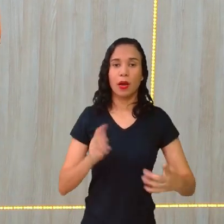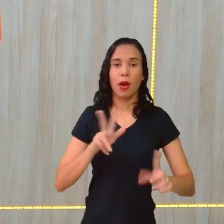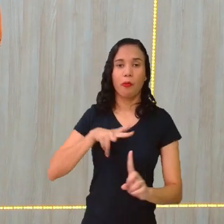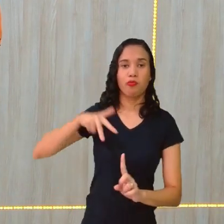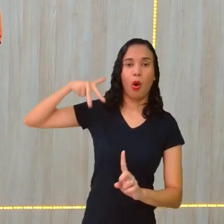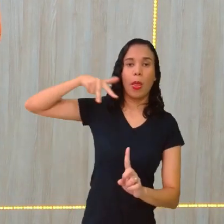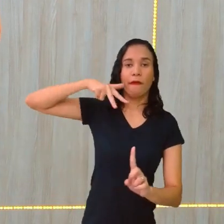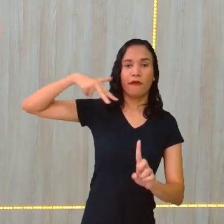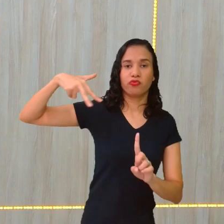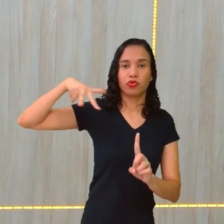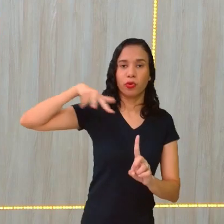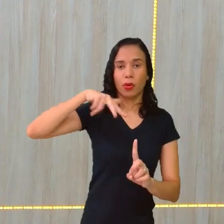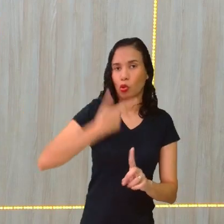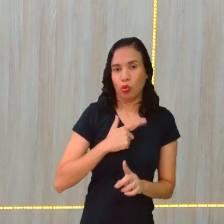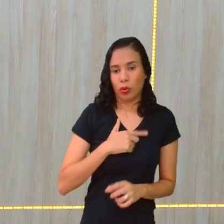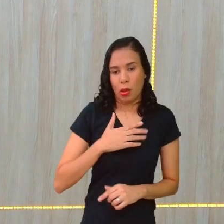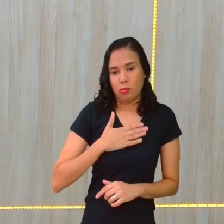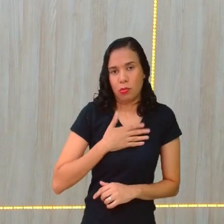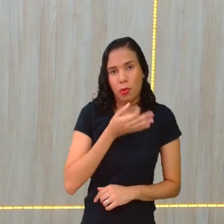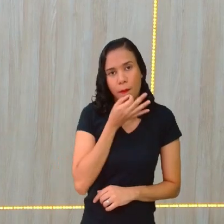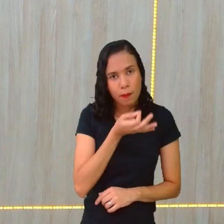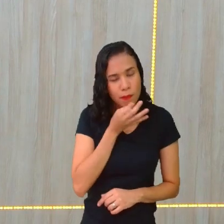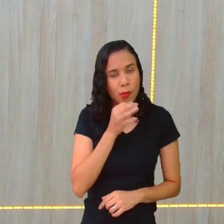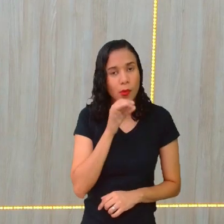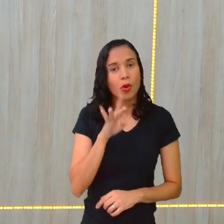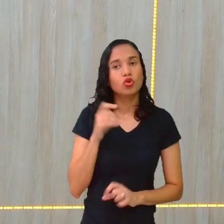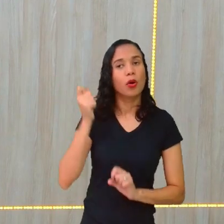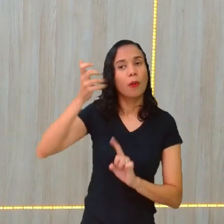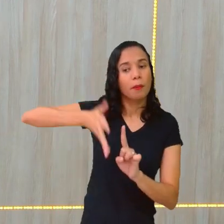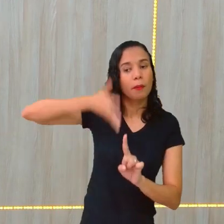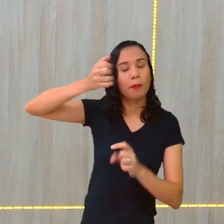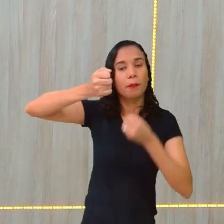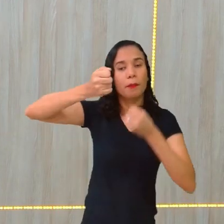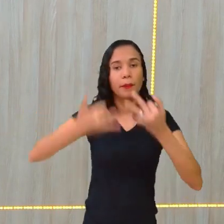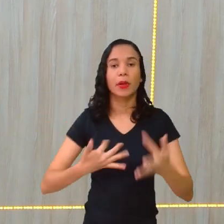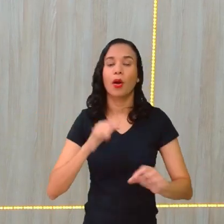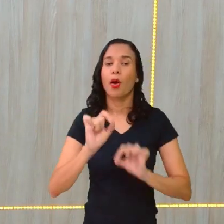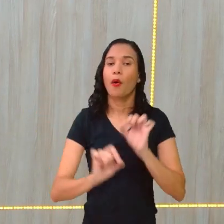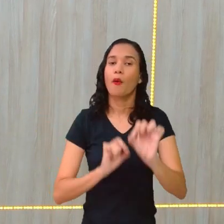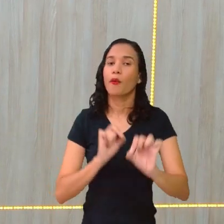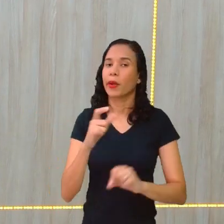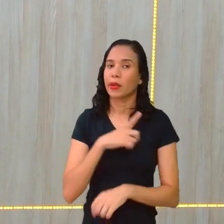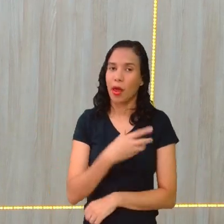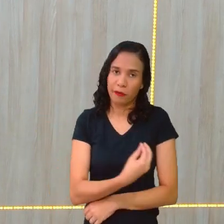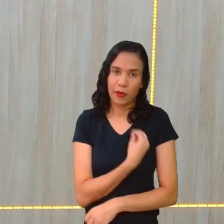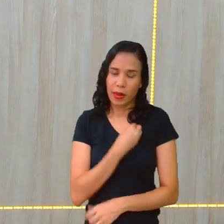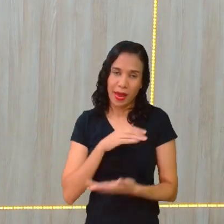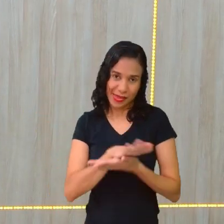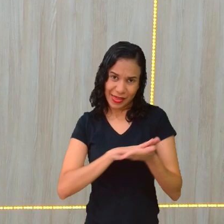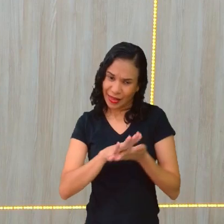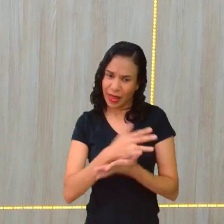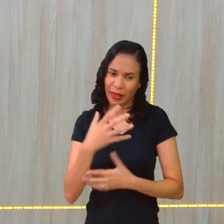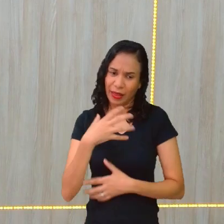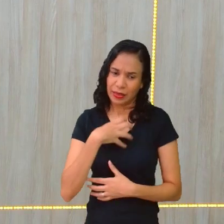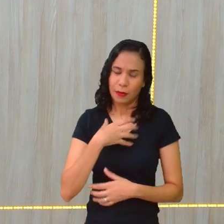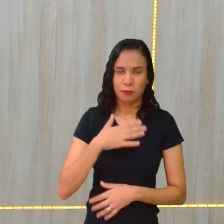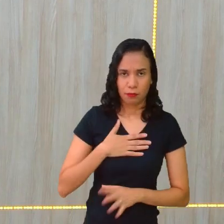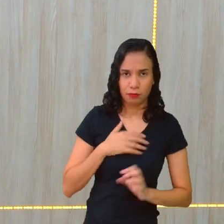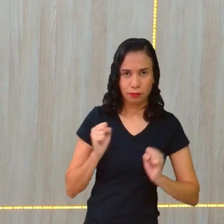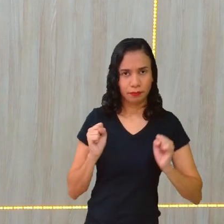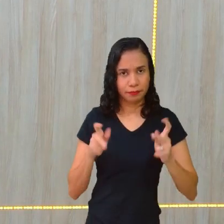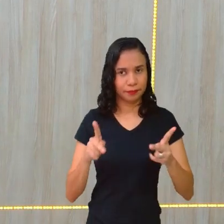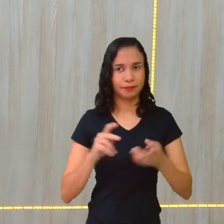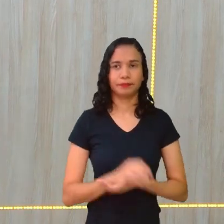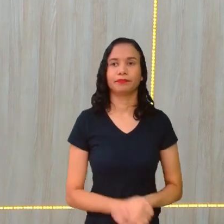trazer consigo o seu subjetivismo, ou seja, o que ele sente ou o que ele achou daquela situação em específico,